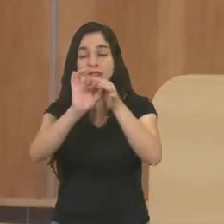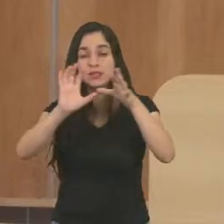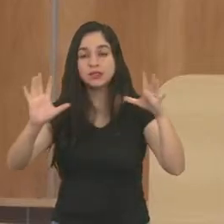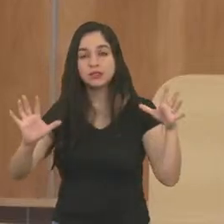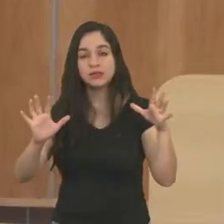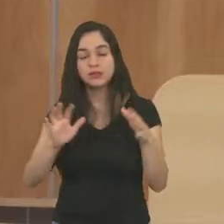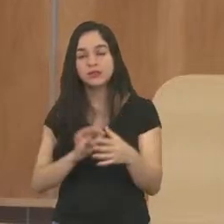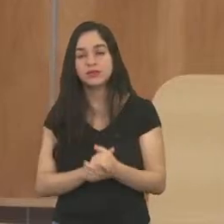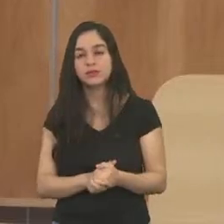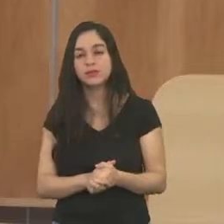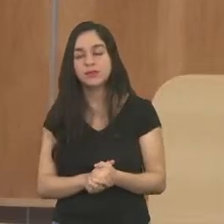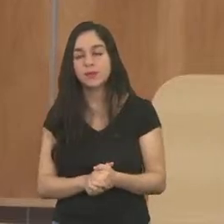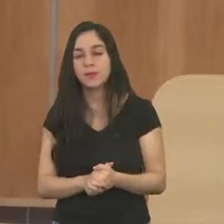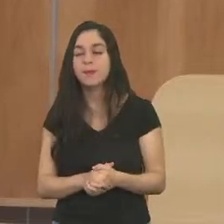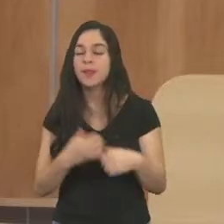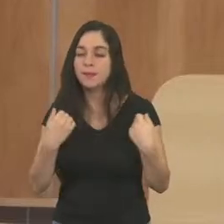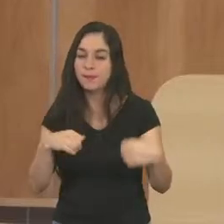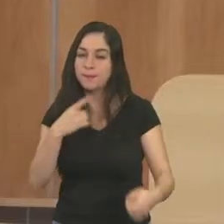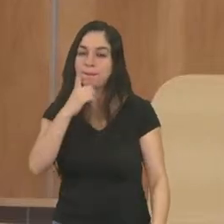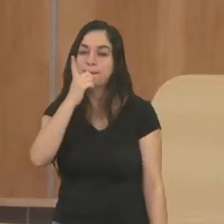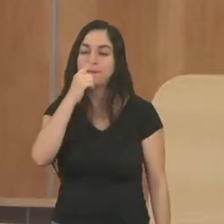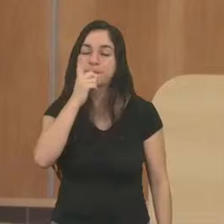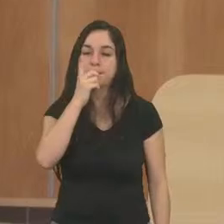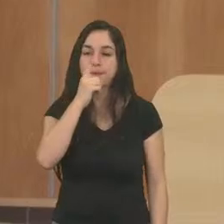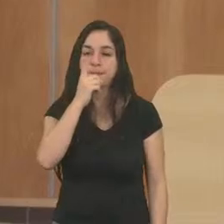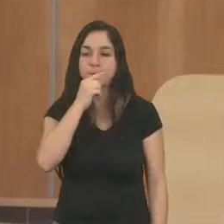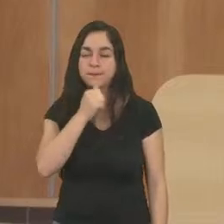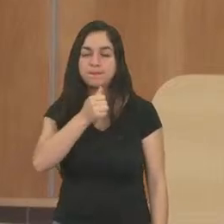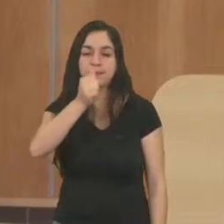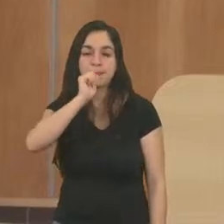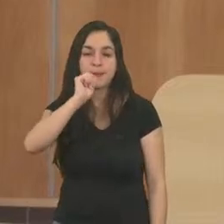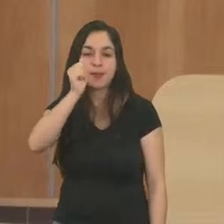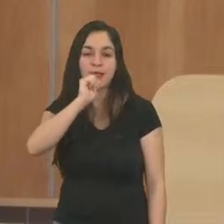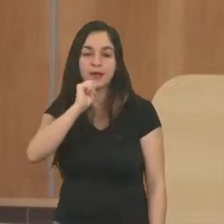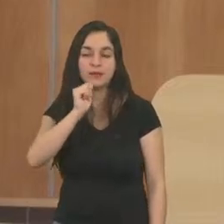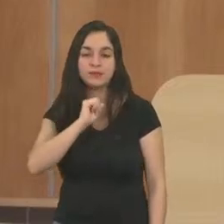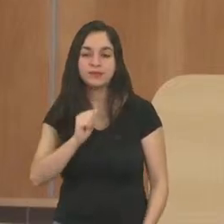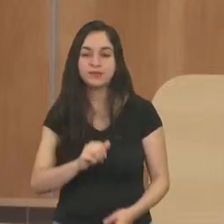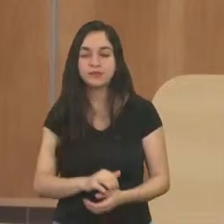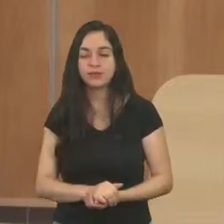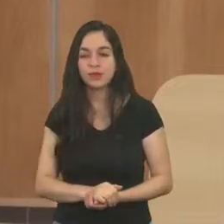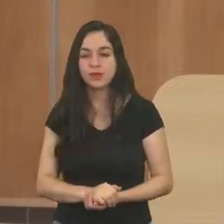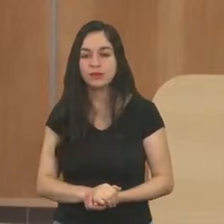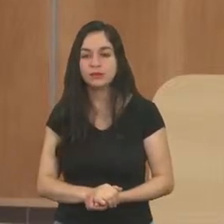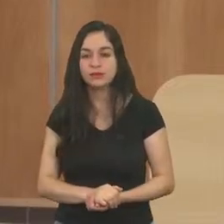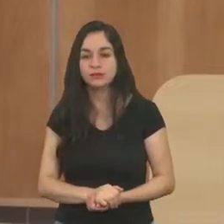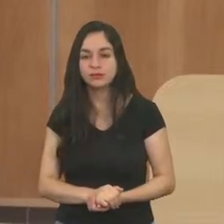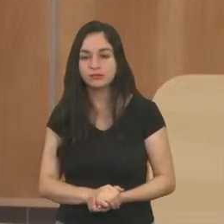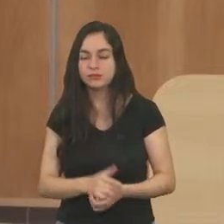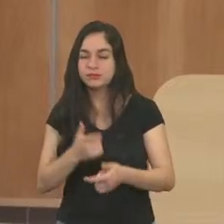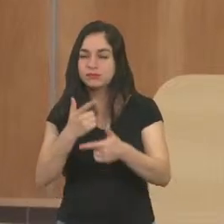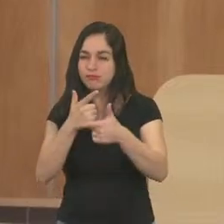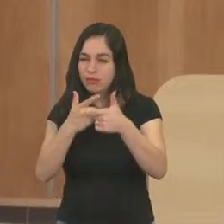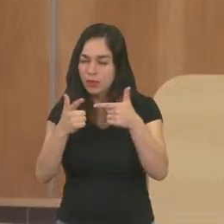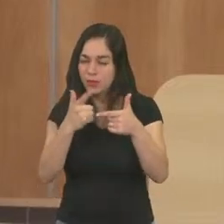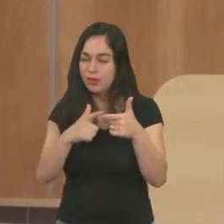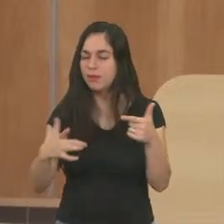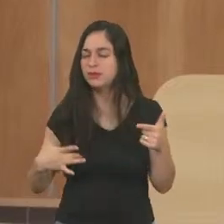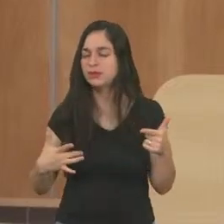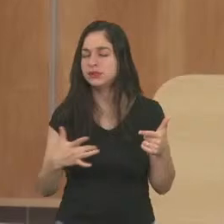o acesso adequado à hidratação é imprescindível para prevenir problemas de saúde